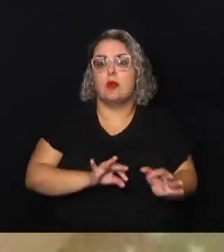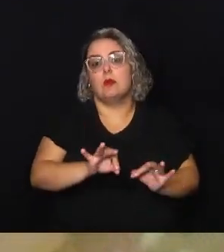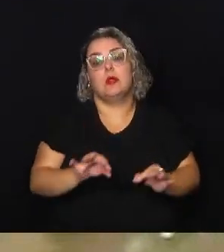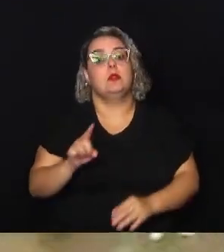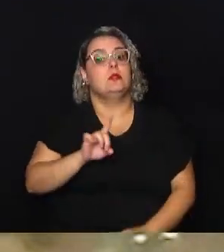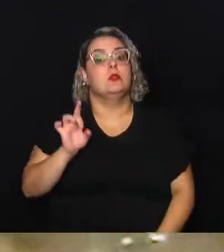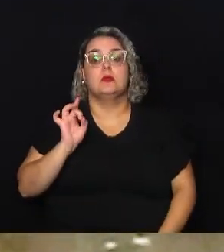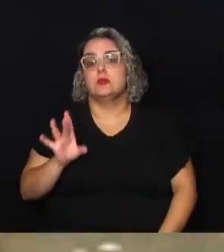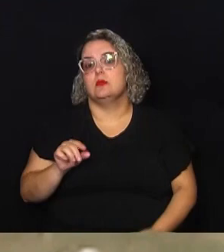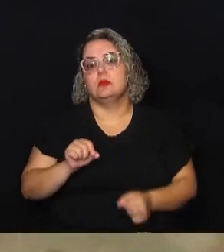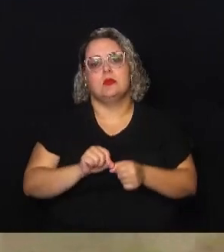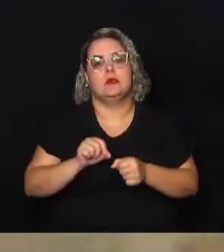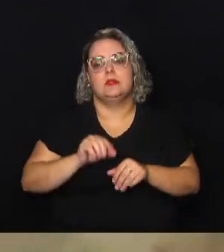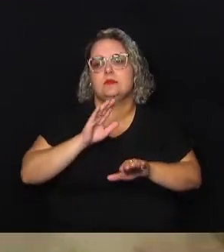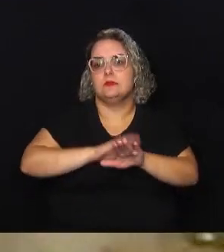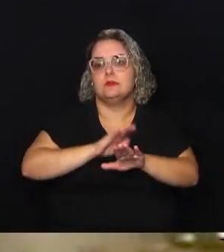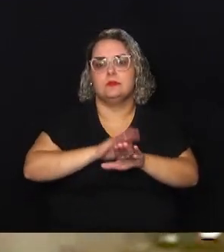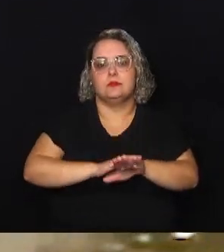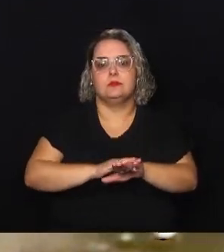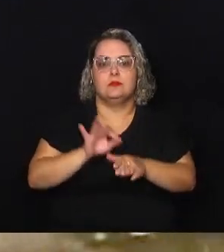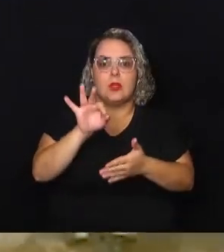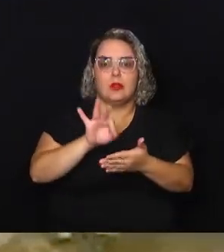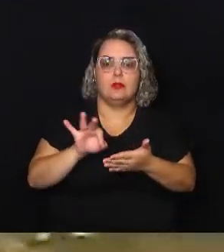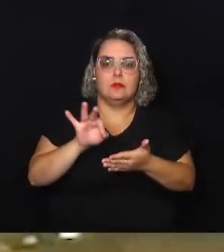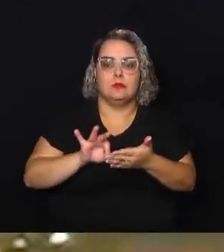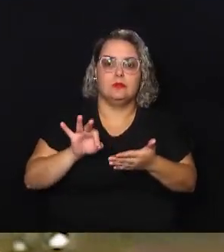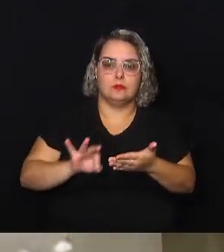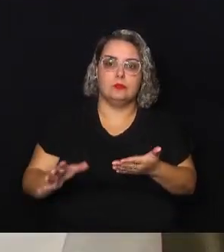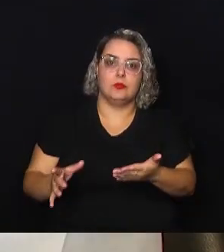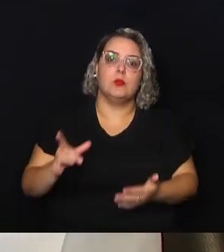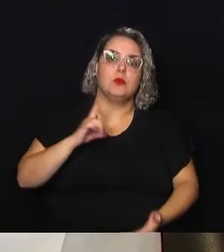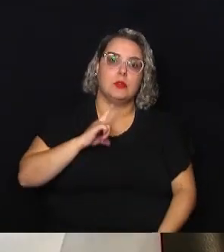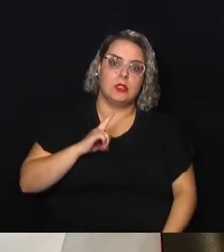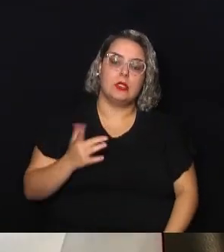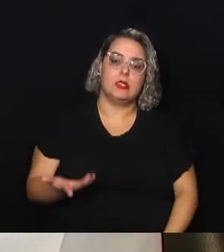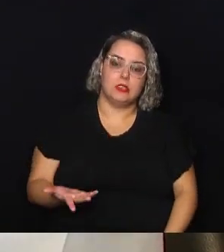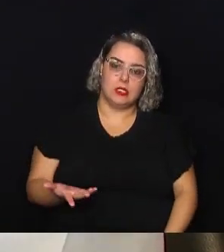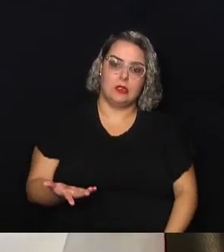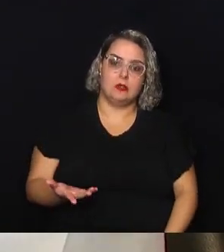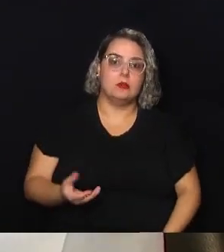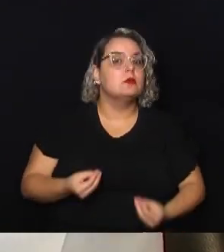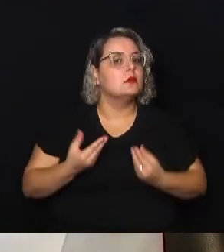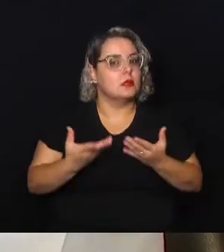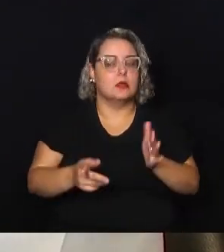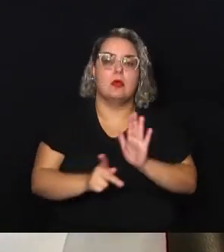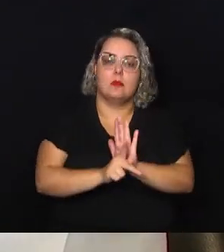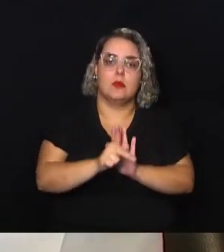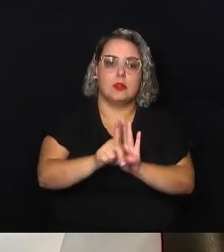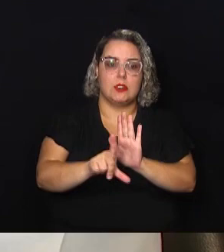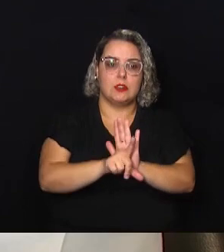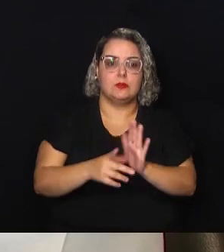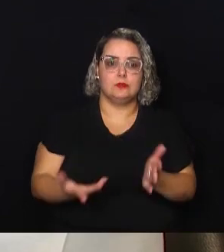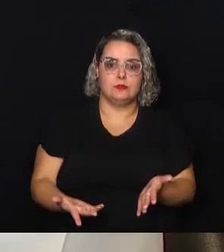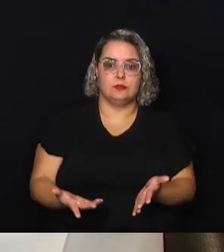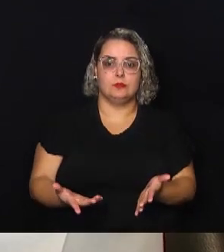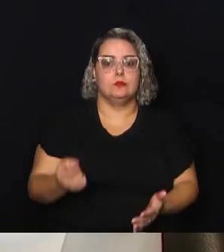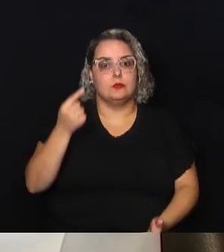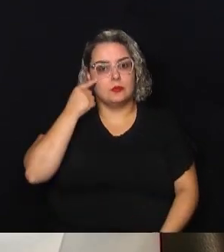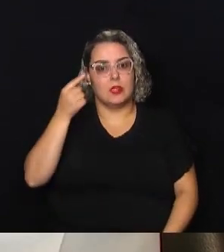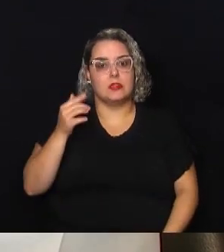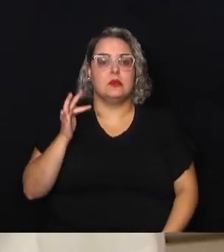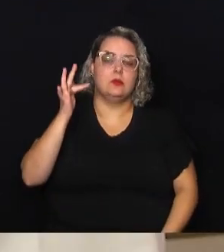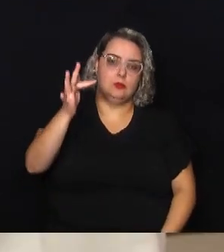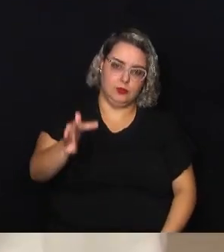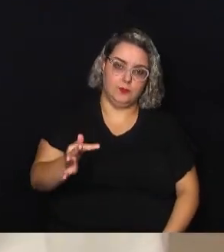plano não só para fazer ações corrigindo é o que a gente já tem e isso traz o projeto de lei Mas também pensando